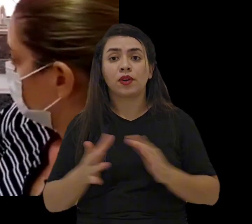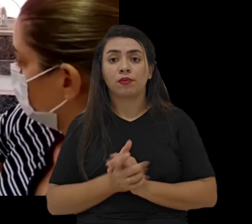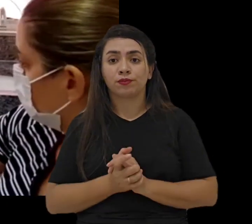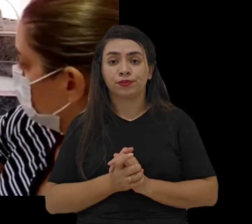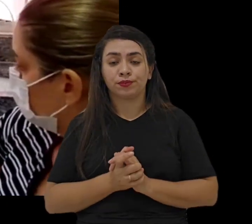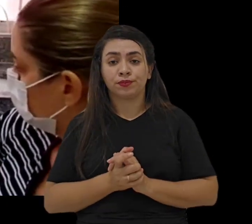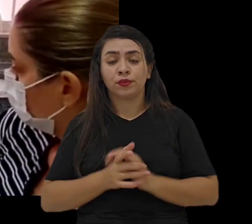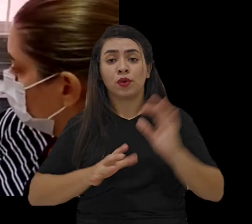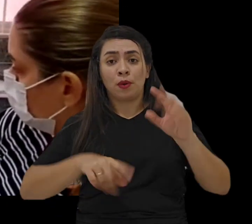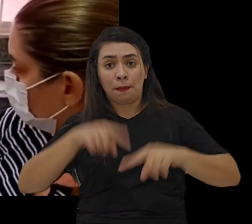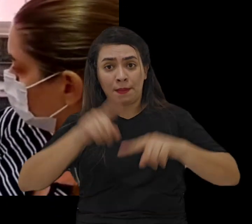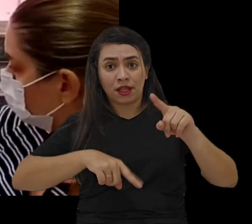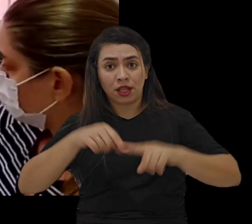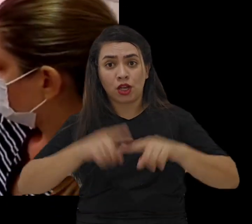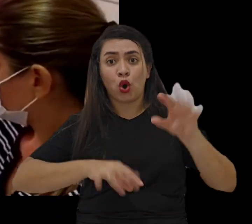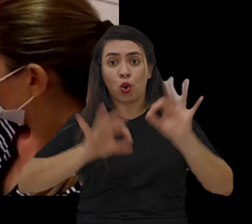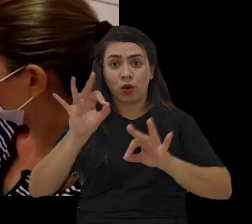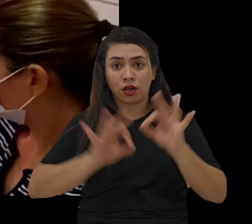4 dedinhos.